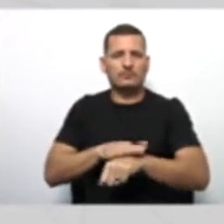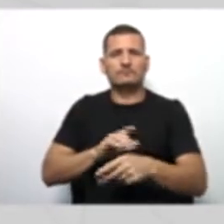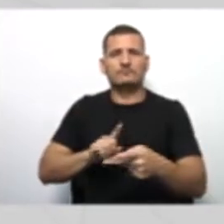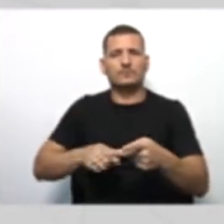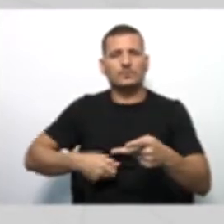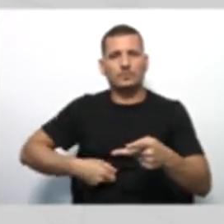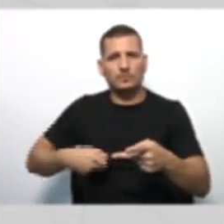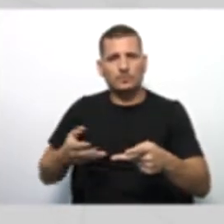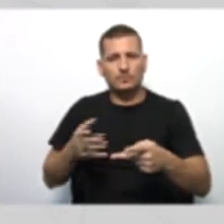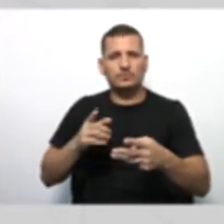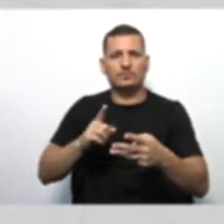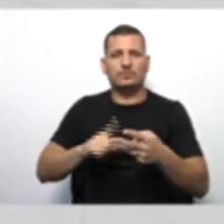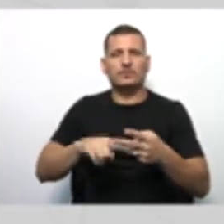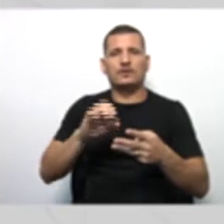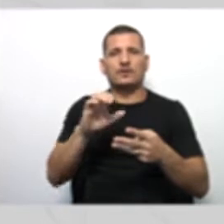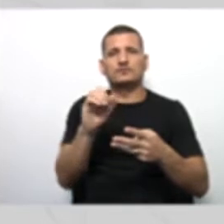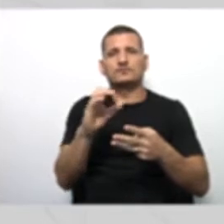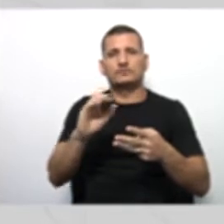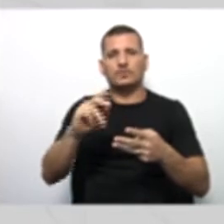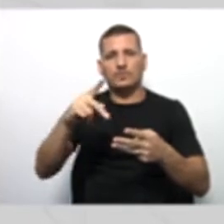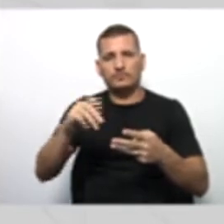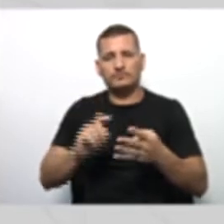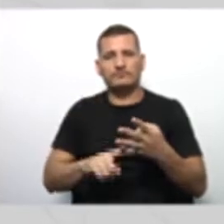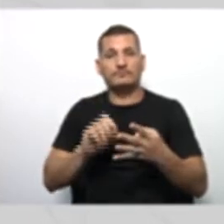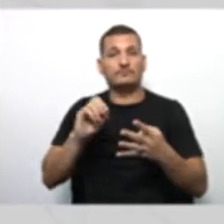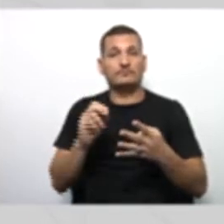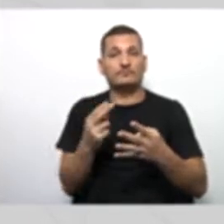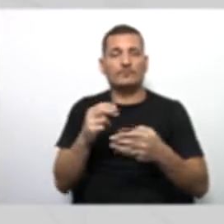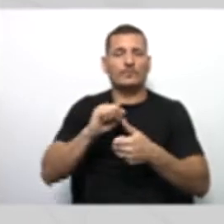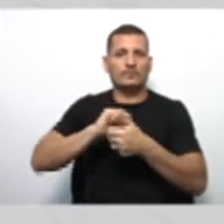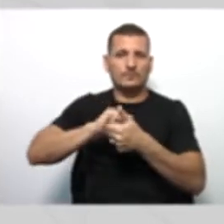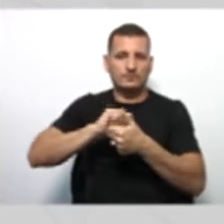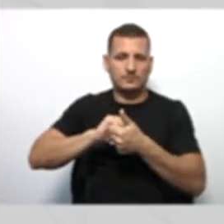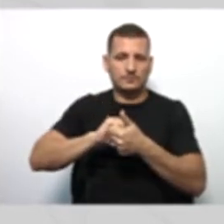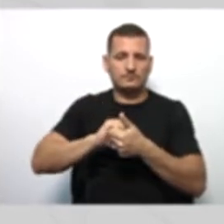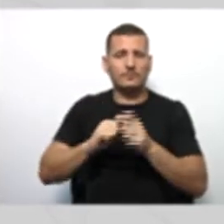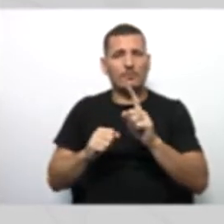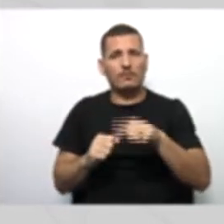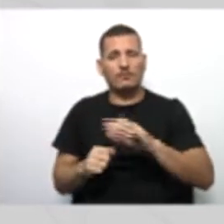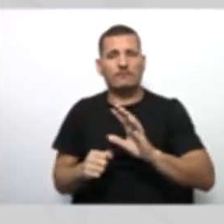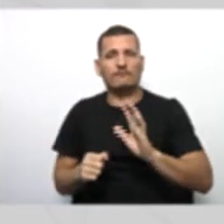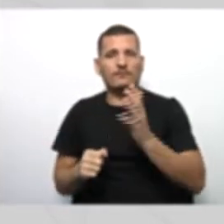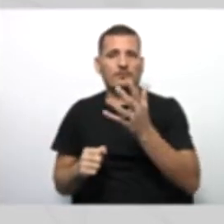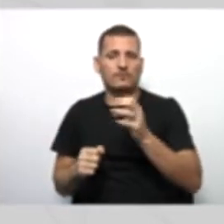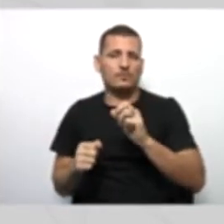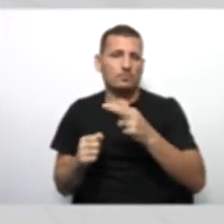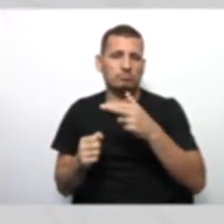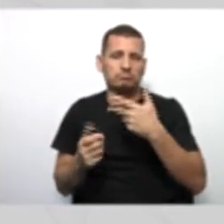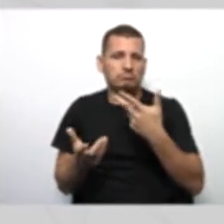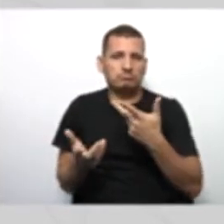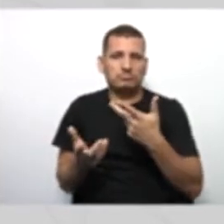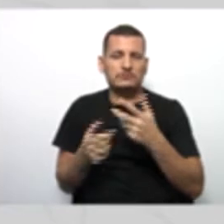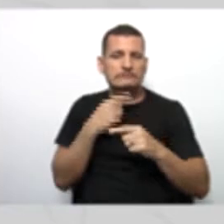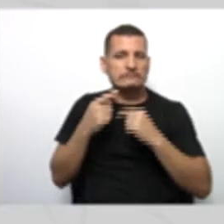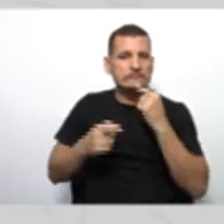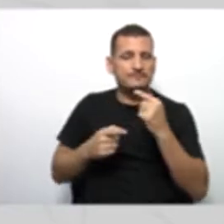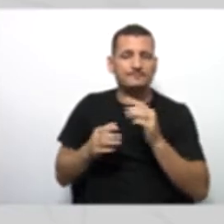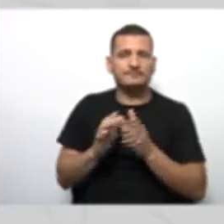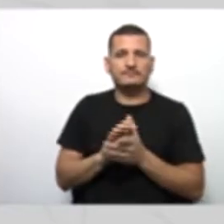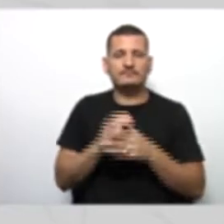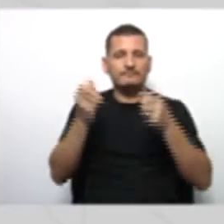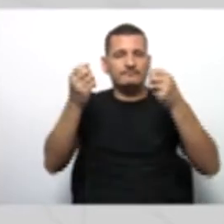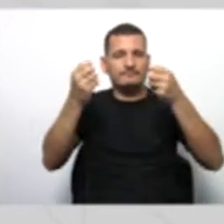escopo ou qualidade. Tá? Então, é um evento ou condição de incerteza quando a gente estava falando